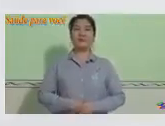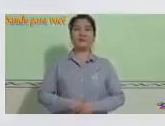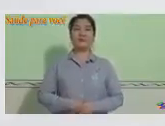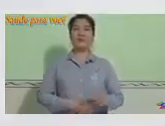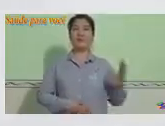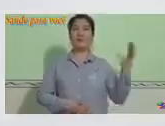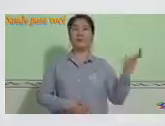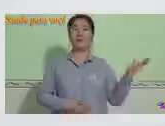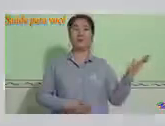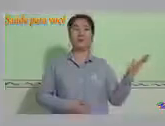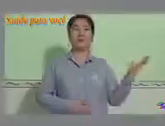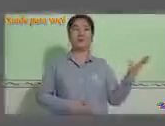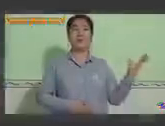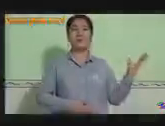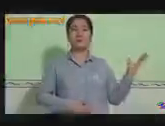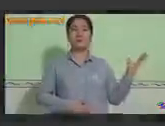acento agudo